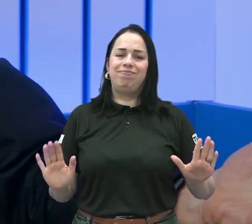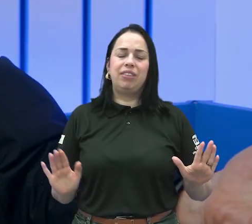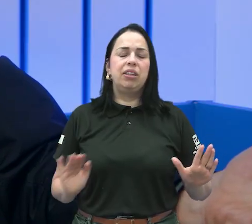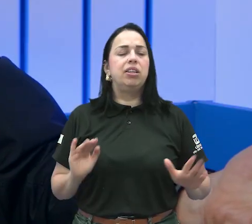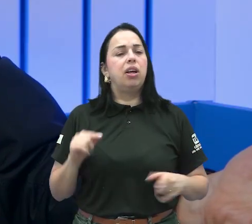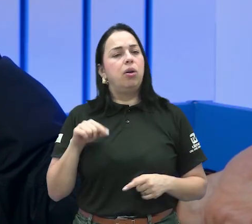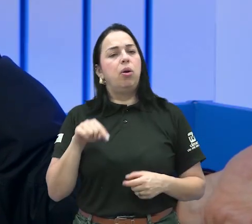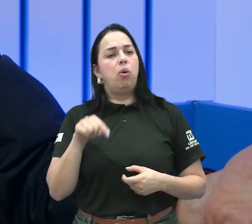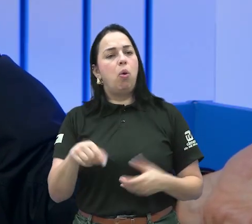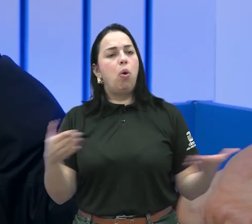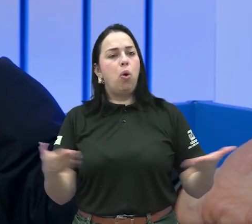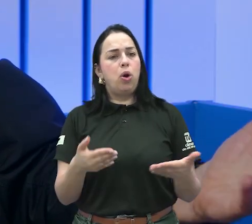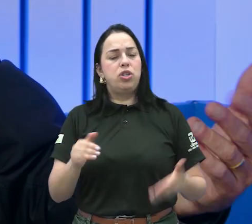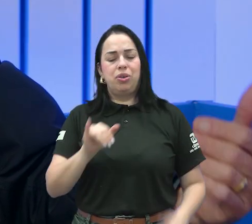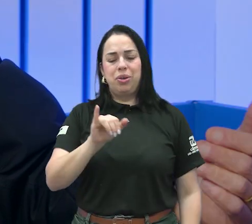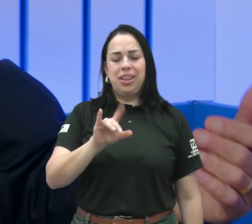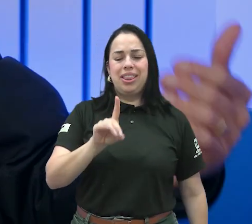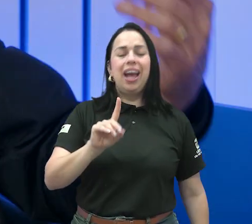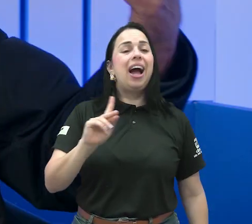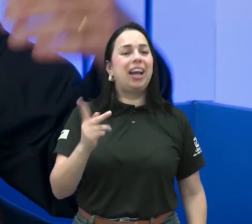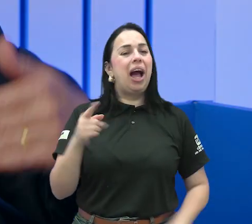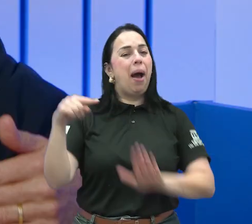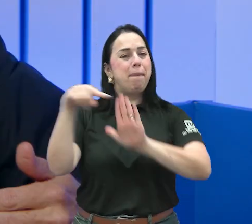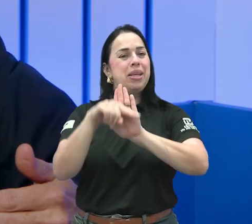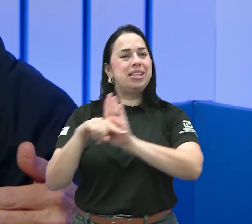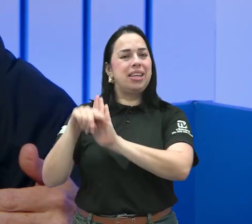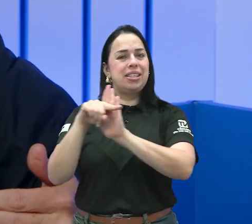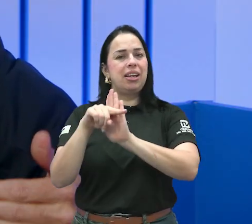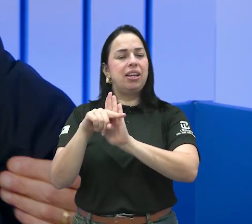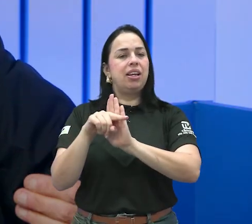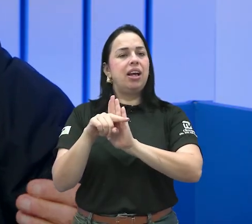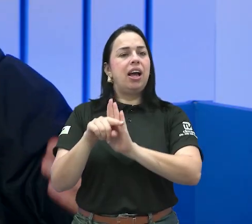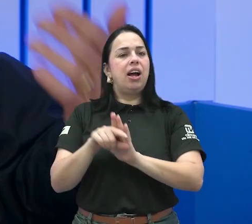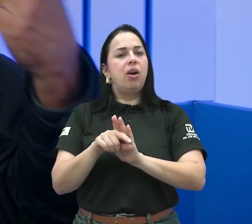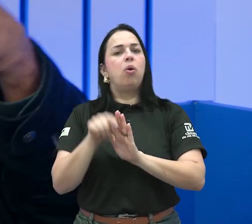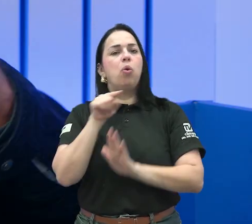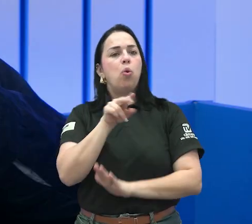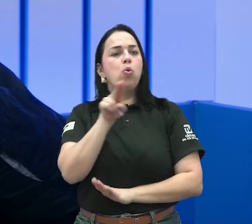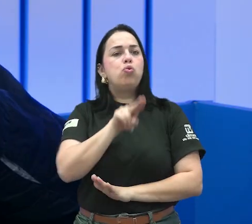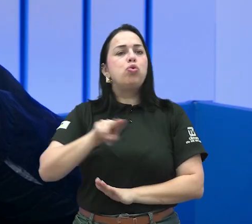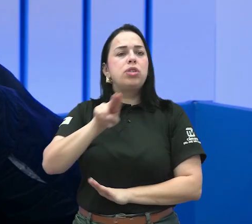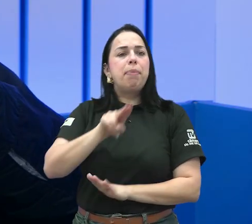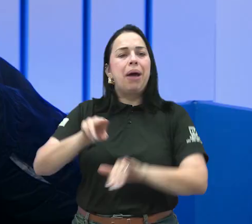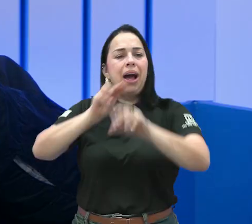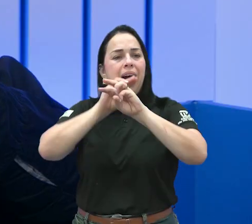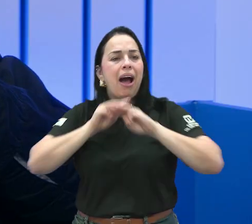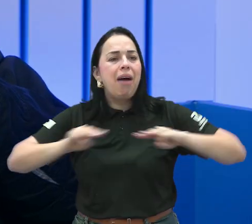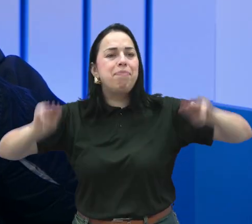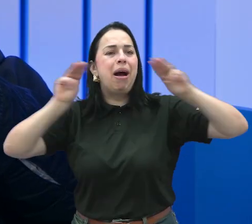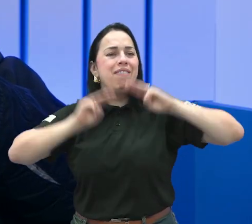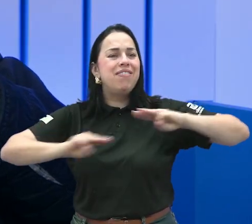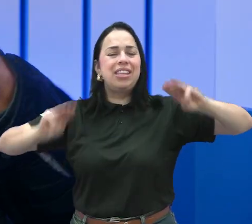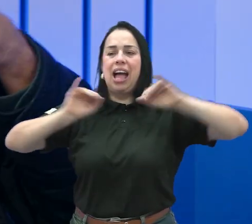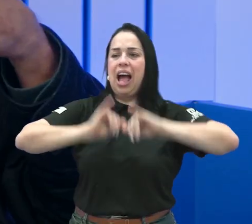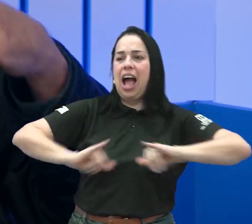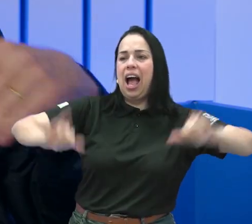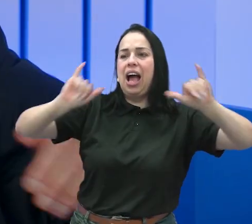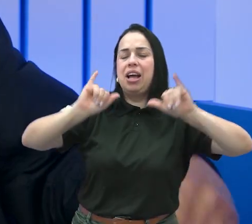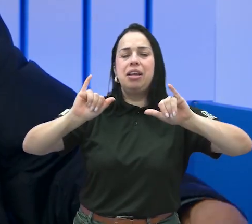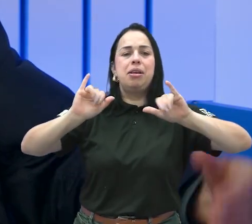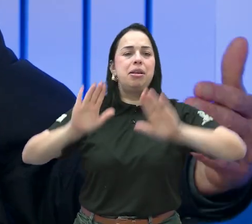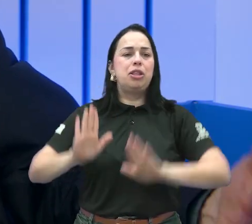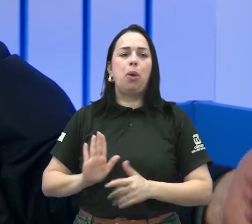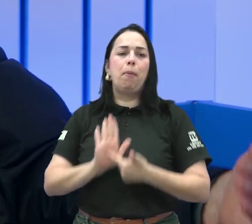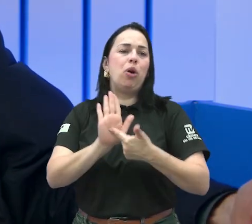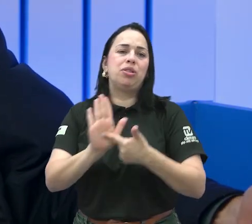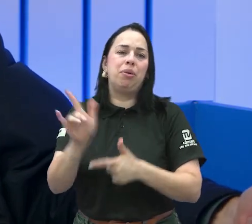mercadoria. Então, o IDH passou a ser usado muito mais para um marketing urbano do que para realmente enfrentar